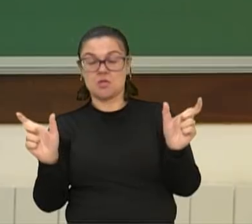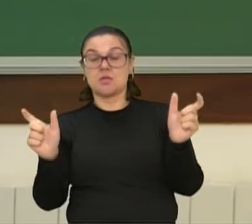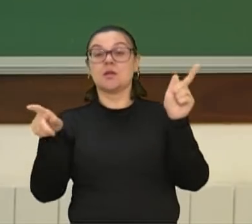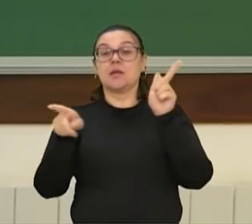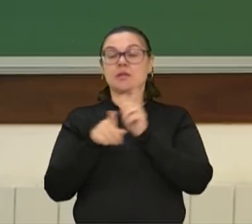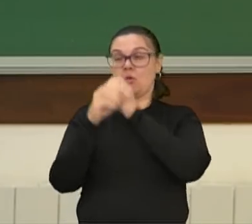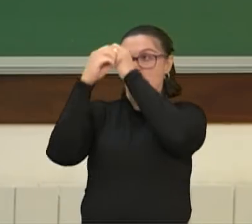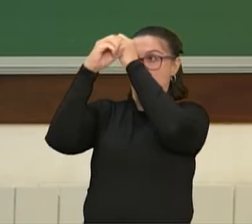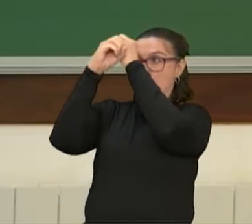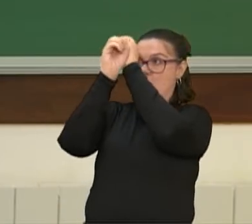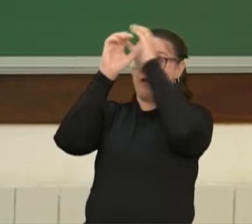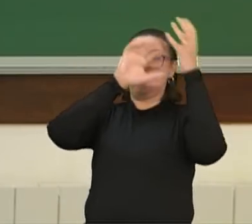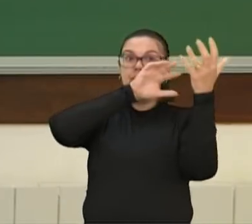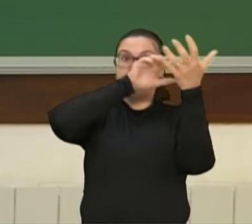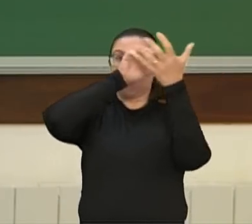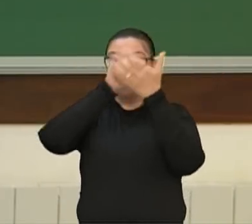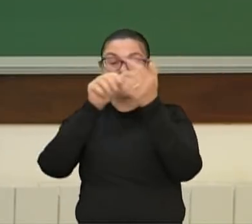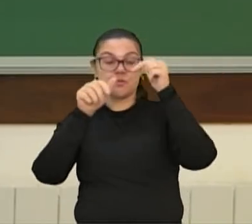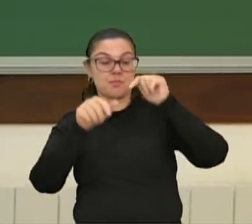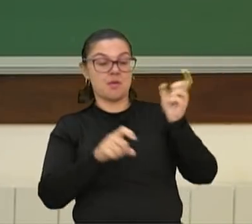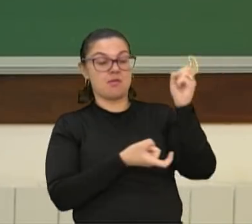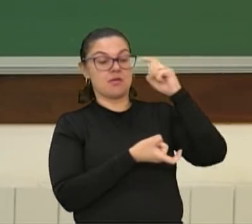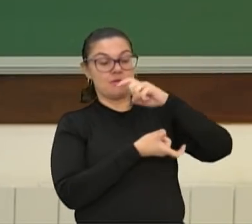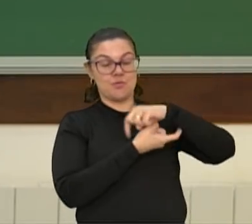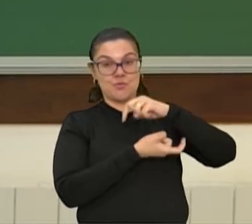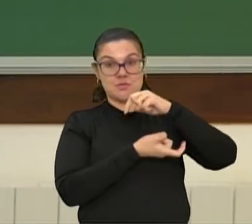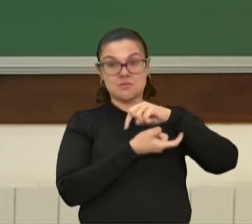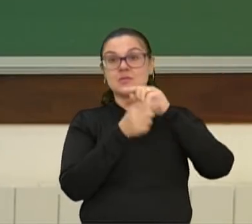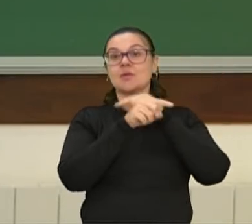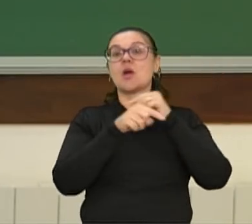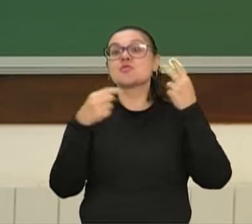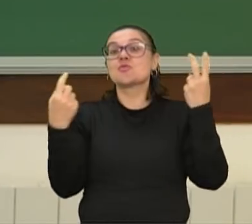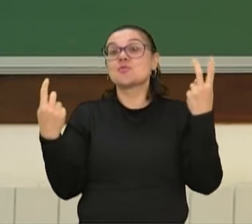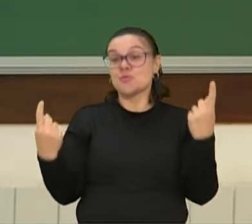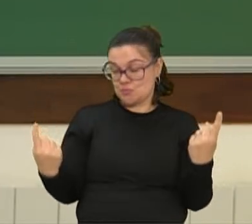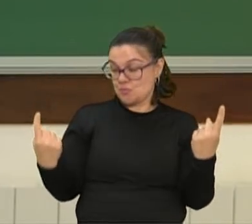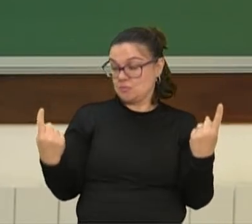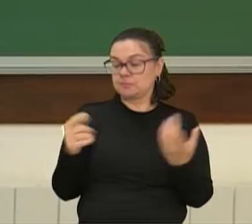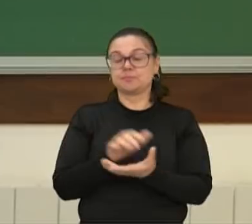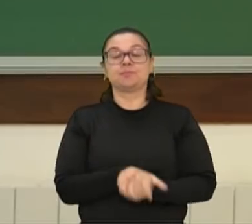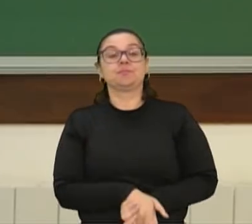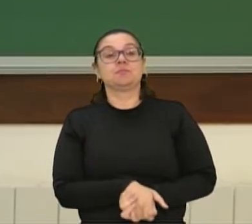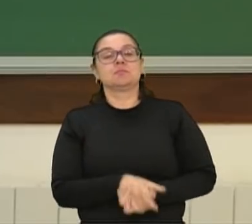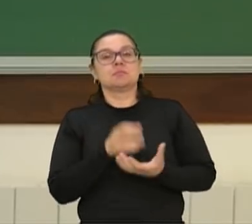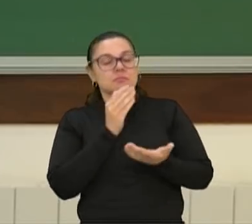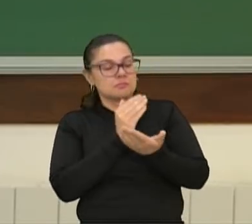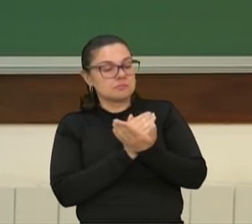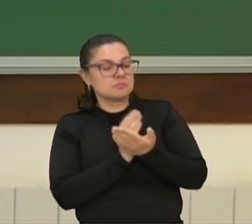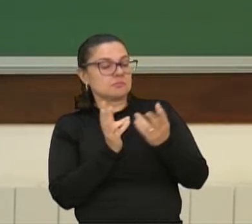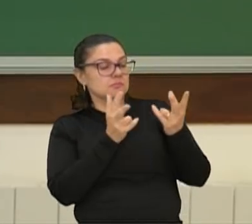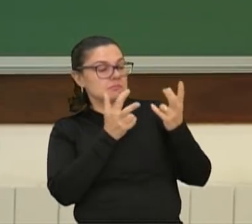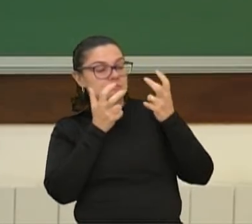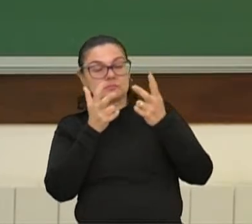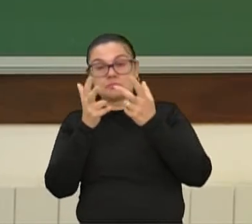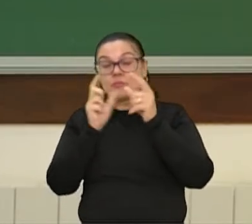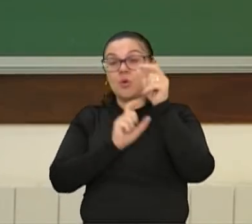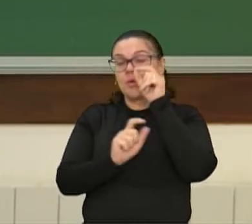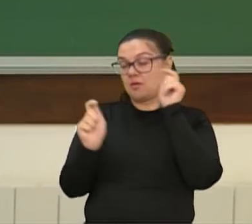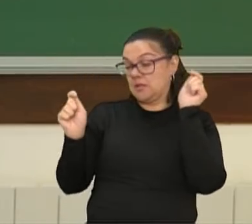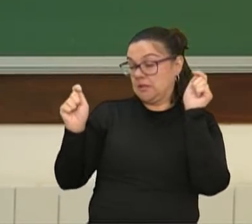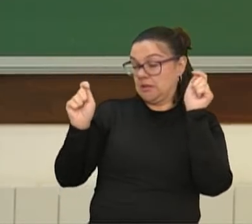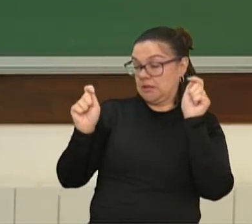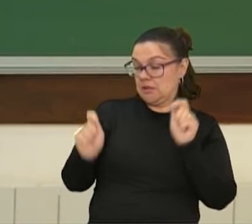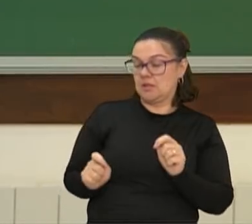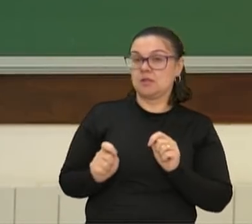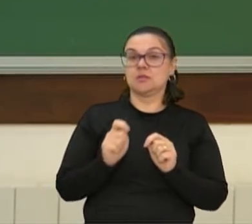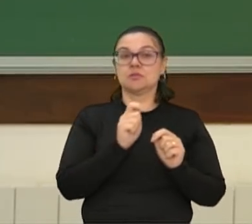duas coisas. E nessa de estudar as duas coisas, ele começou a perceber uma possibilidade